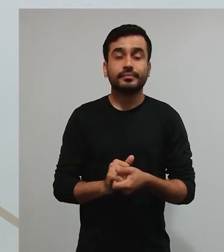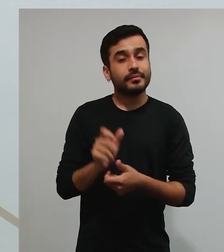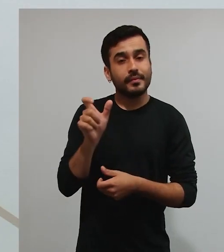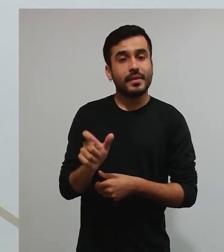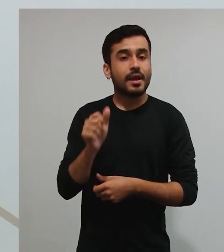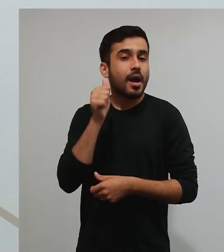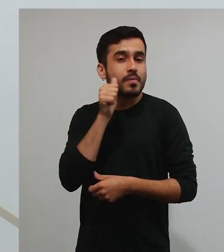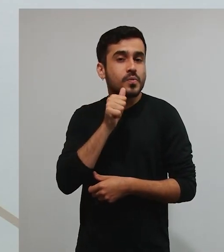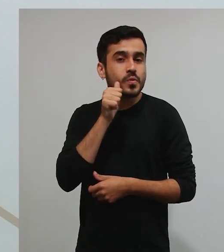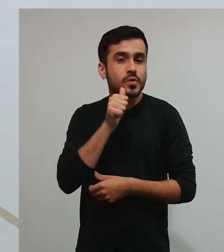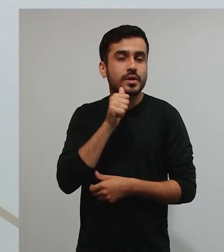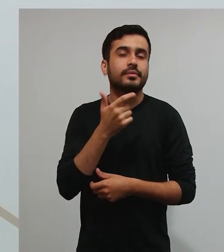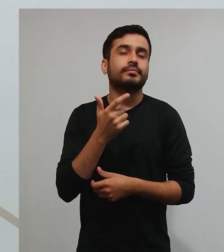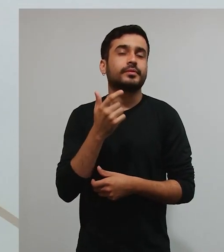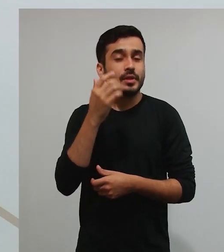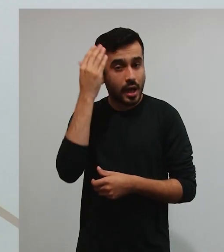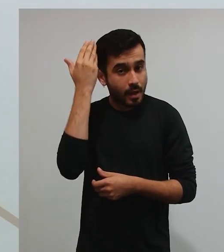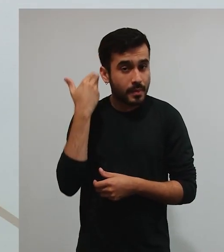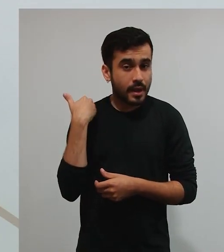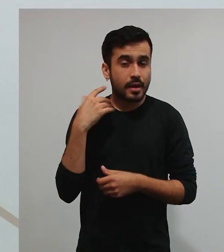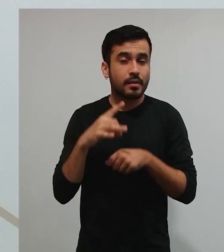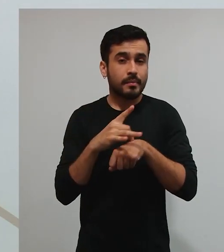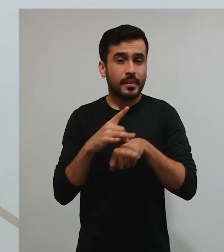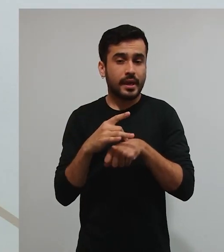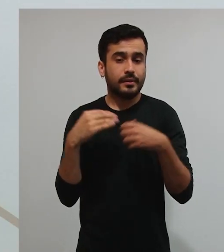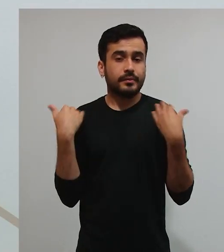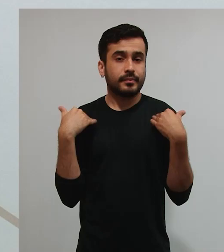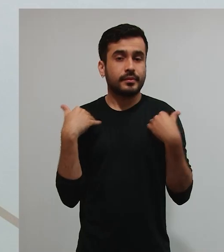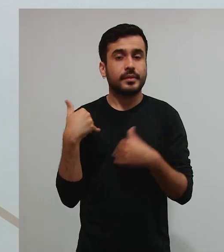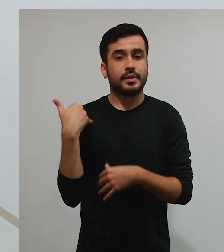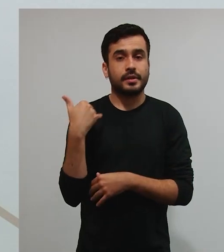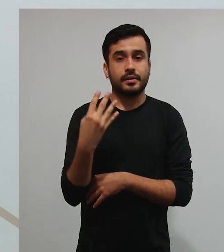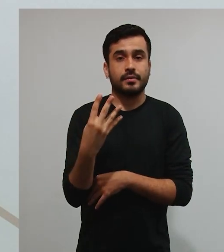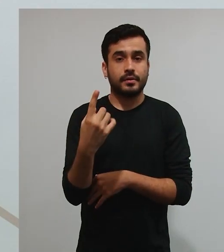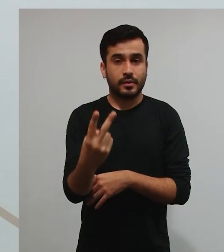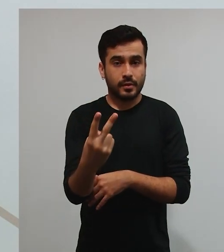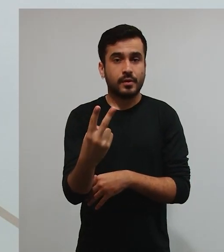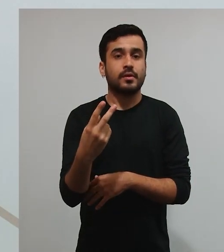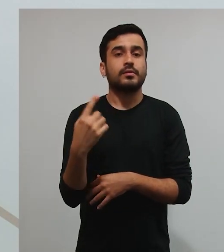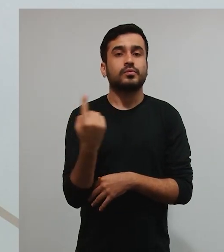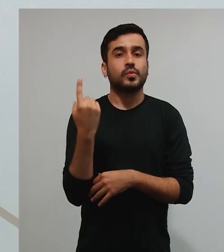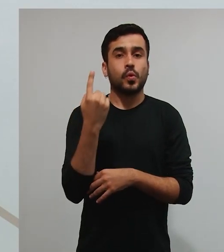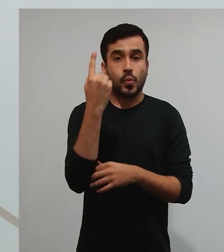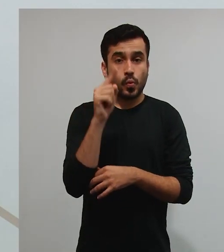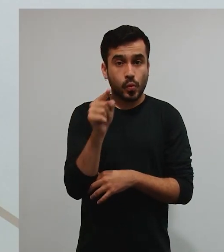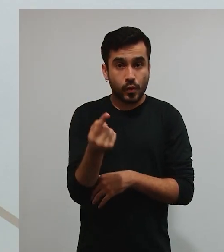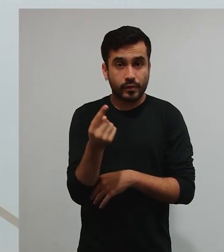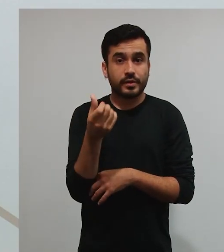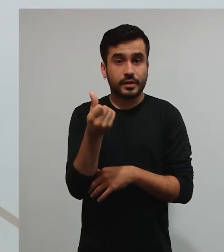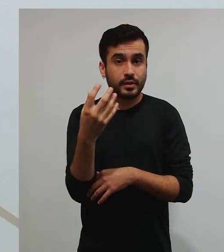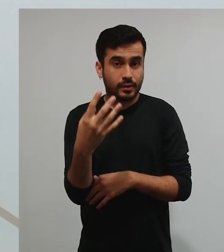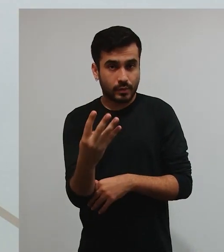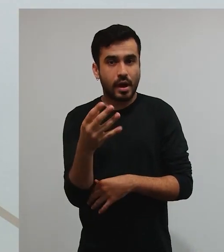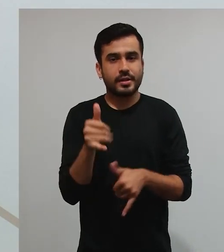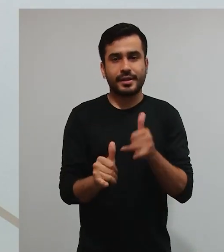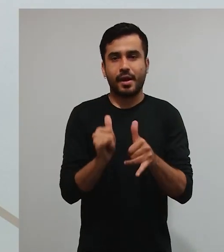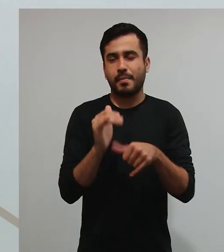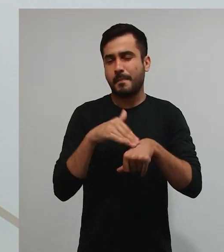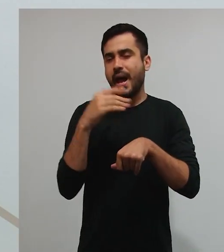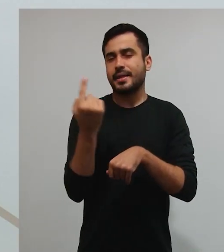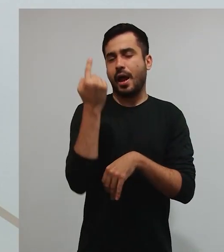de Professores Inspiradores. E esse é o episódio 1, em que a gente entrevista a professora Janete Gaeski. Mas vou